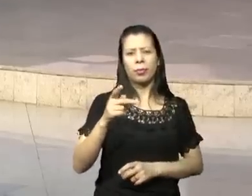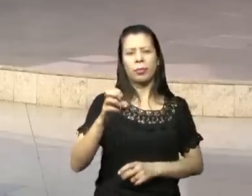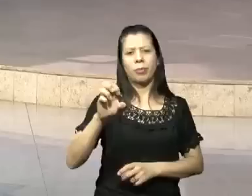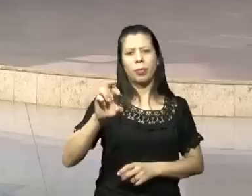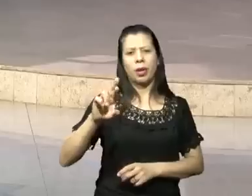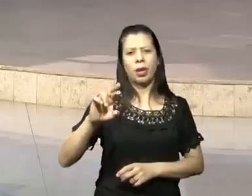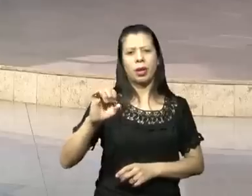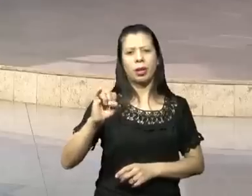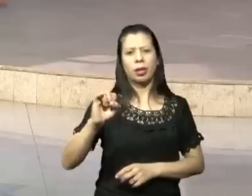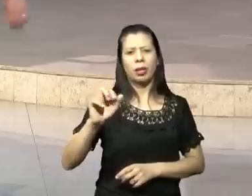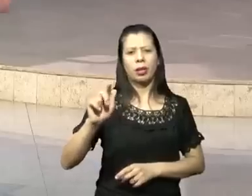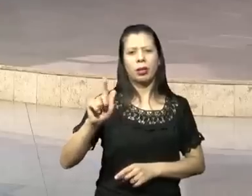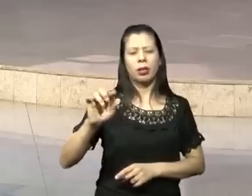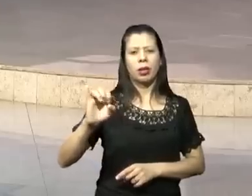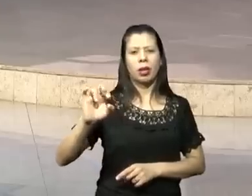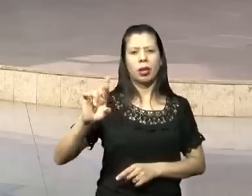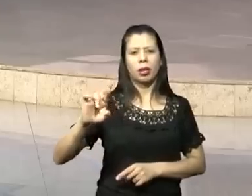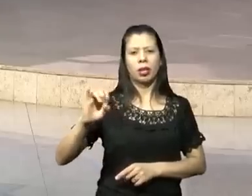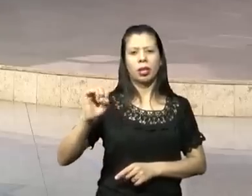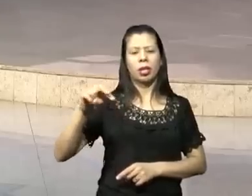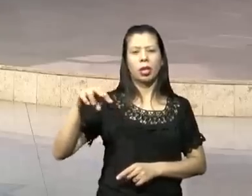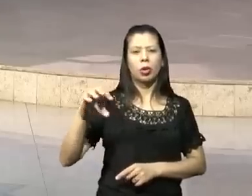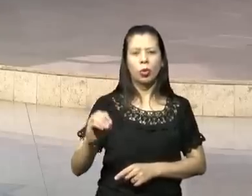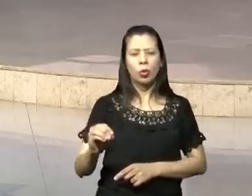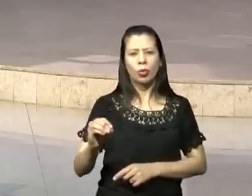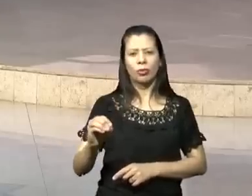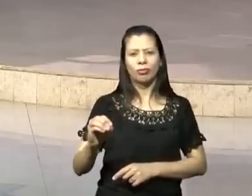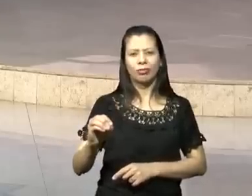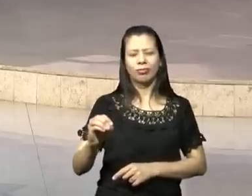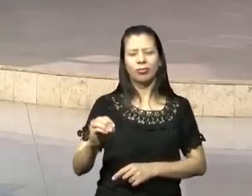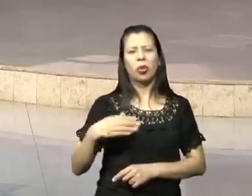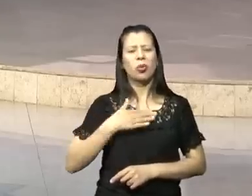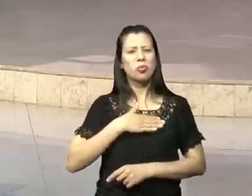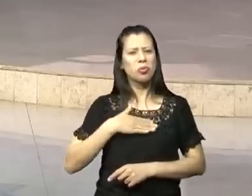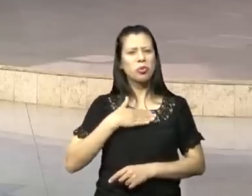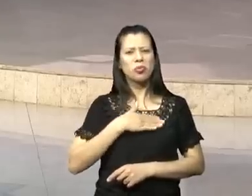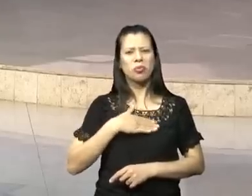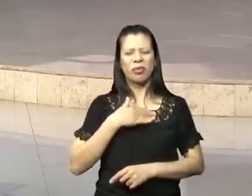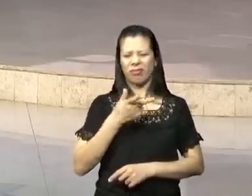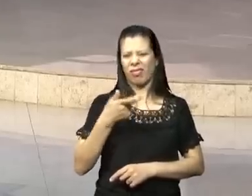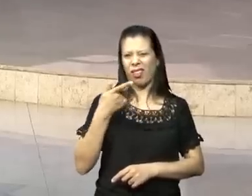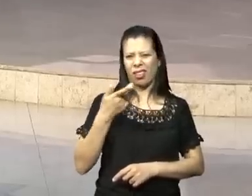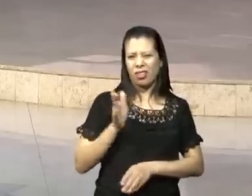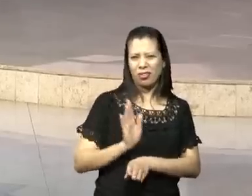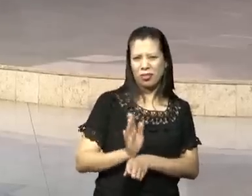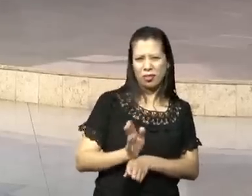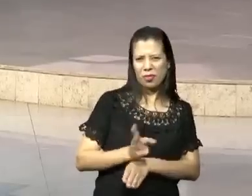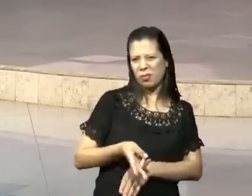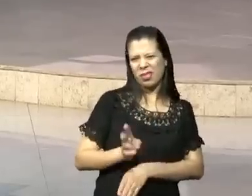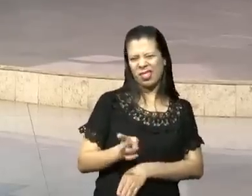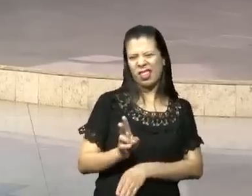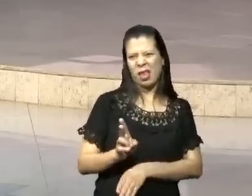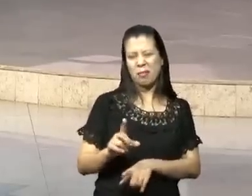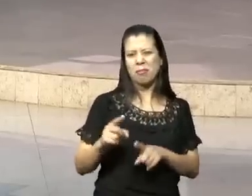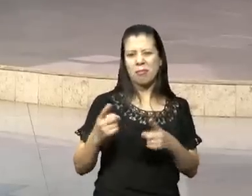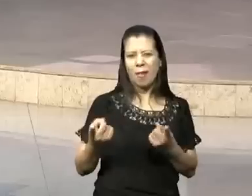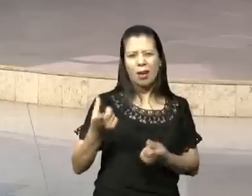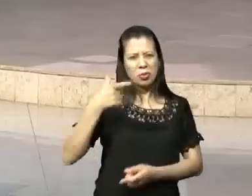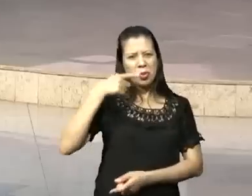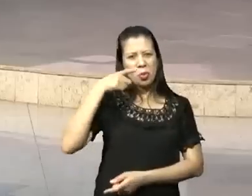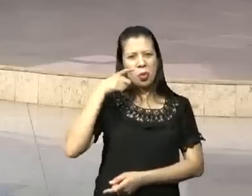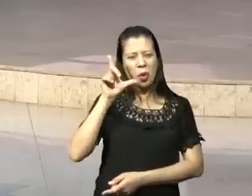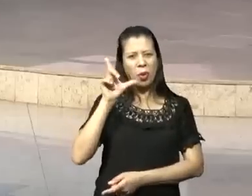tá aí no YouTube Fantástico ontem à noite assistir com a minha esposa estava fazendo o culto e procurando os hinos no YouTube